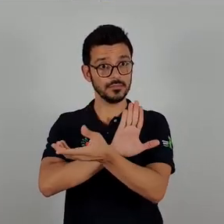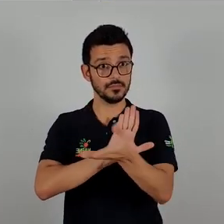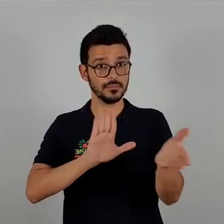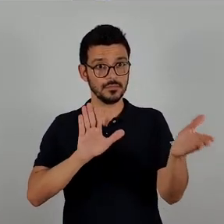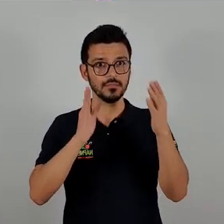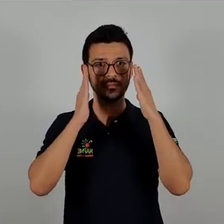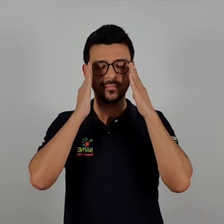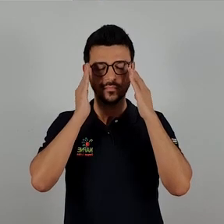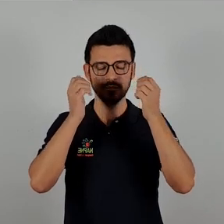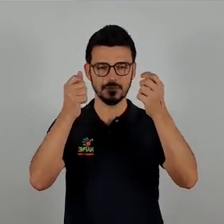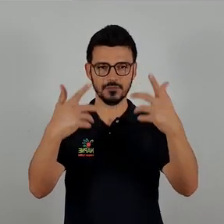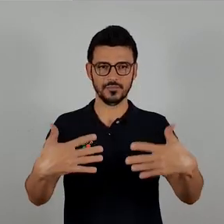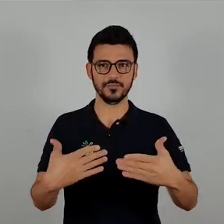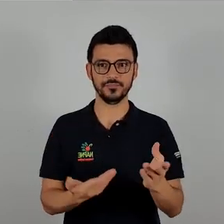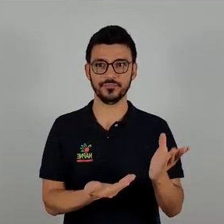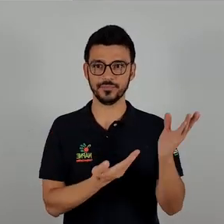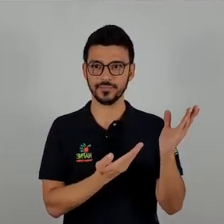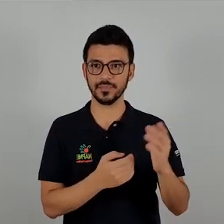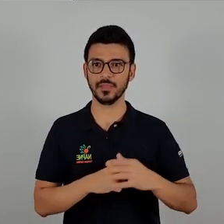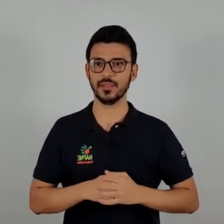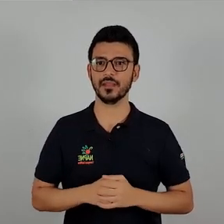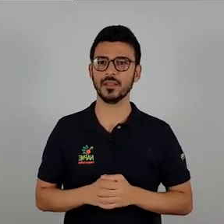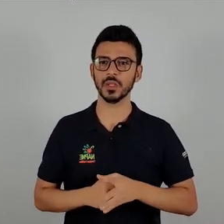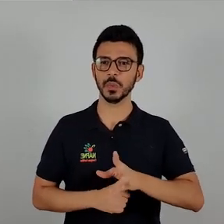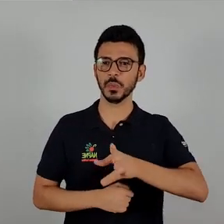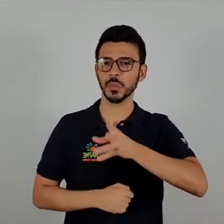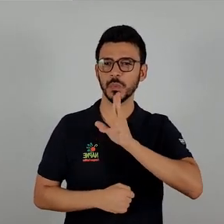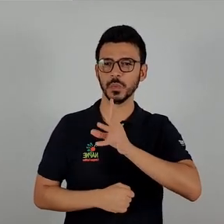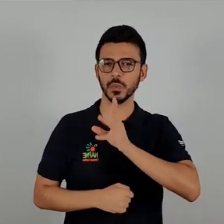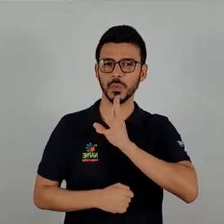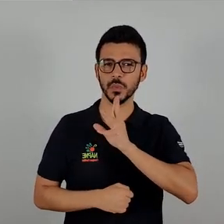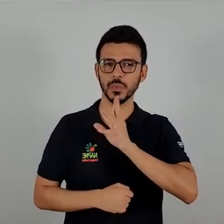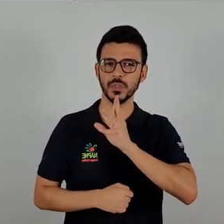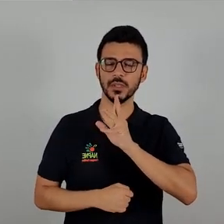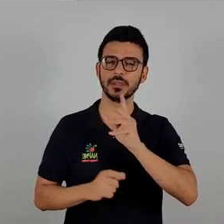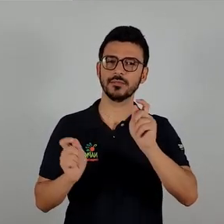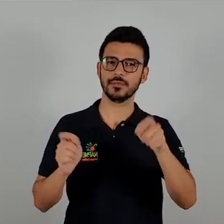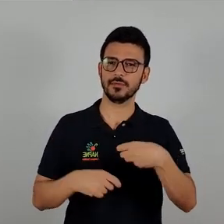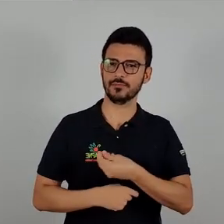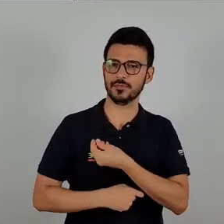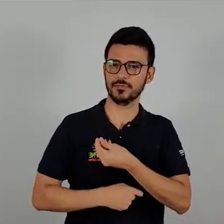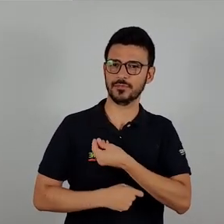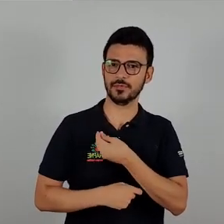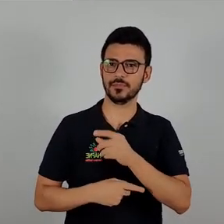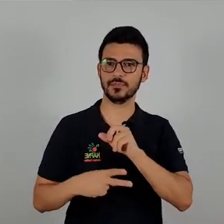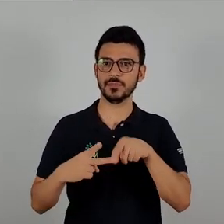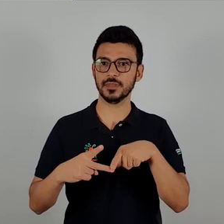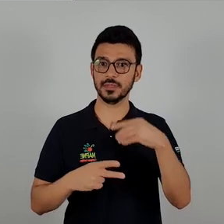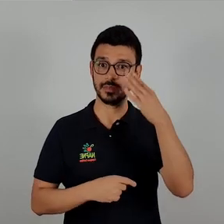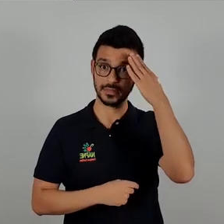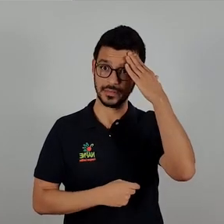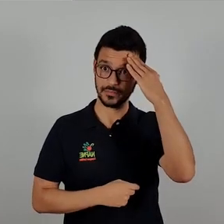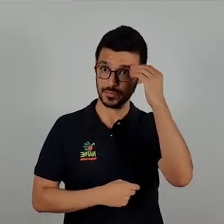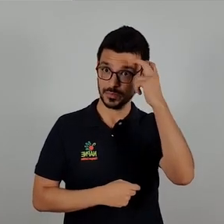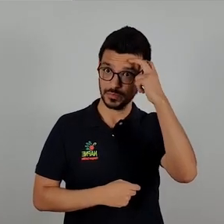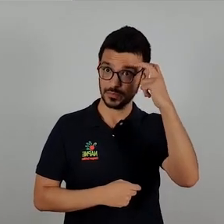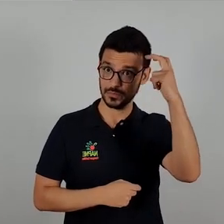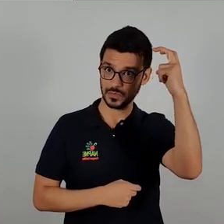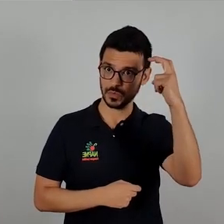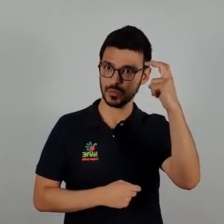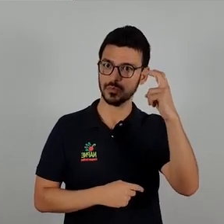com que, né, saibam que você ama, que é aquela ternuroterapia. Aproveitar os talentos é um